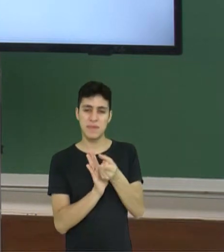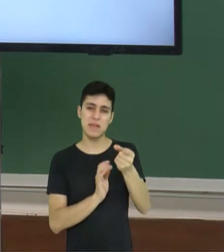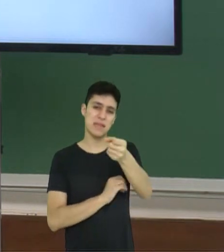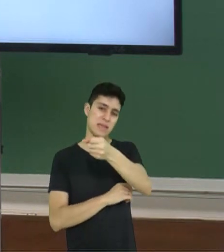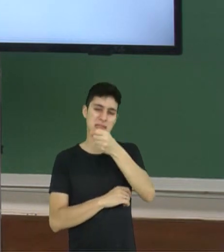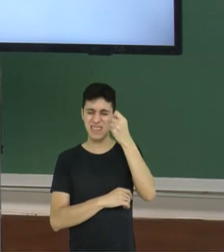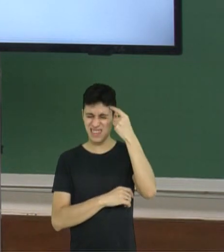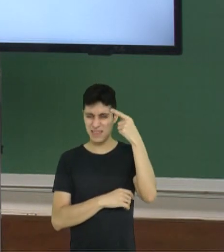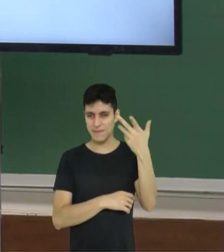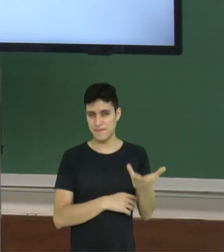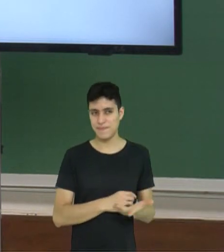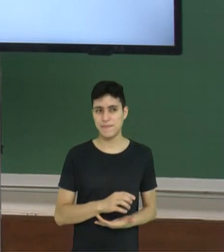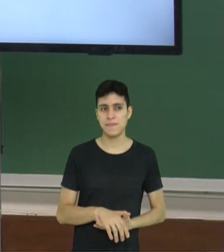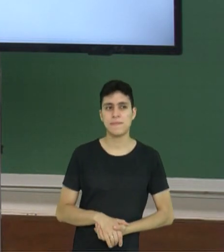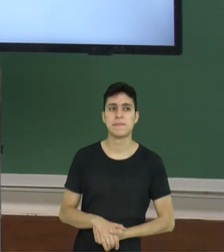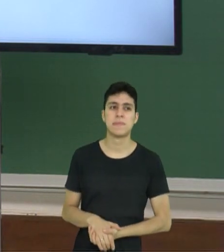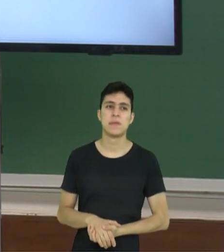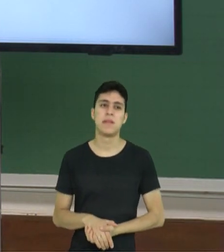do comércio de bebidas.